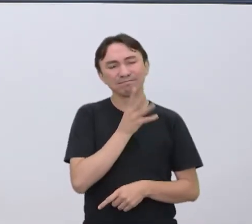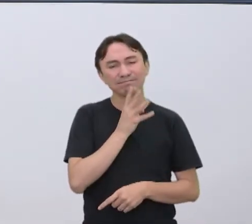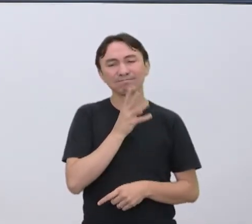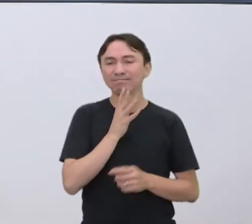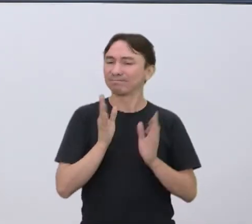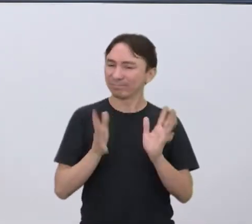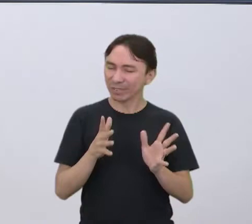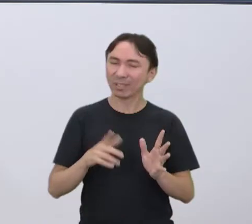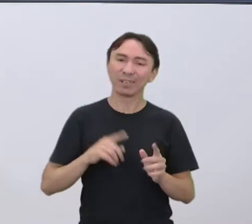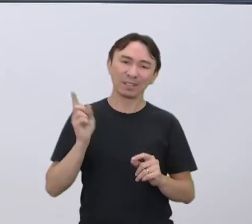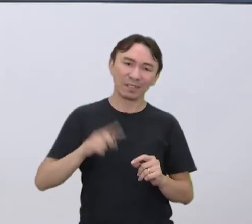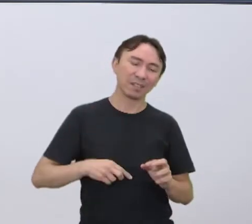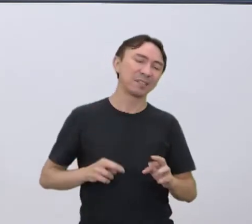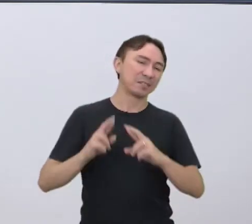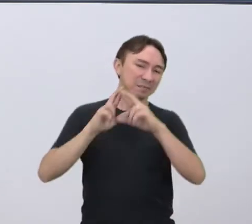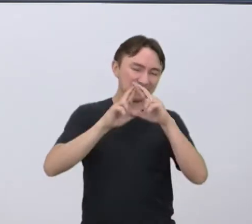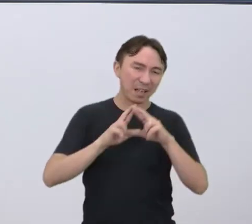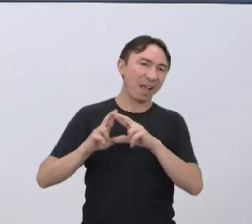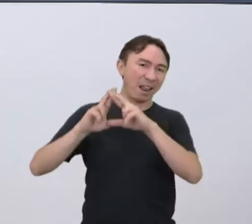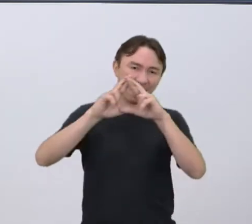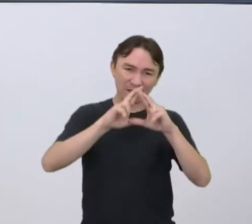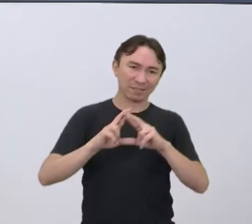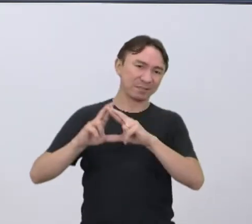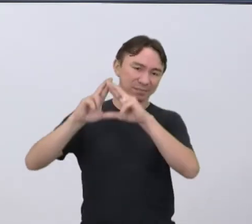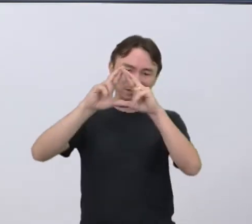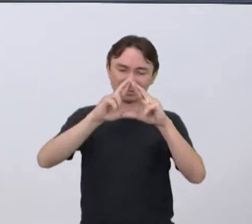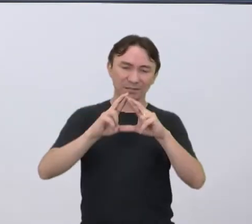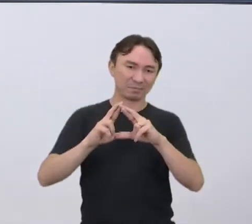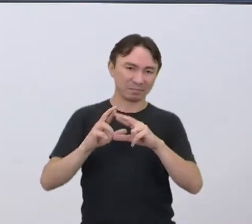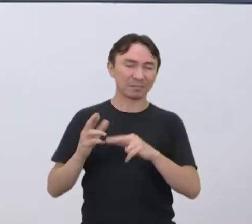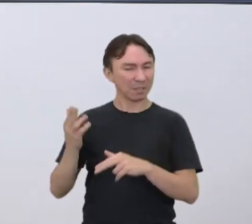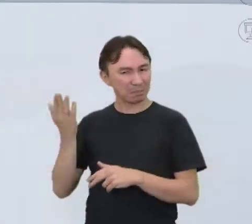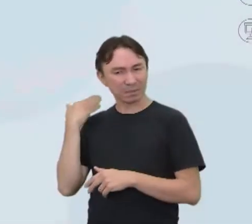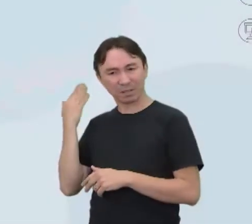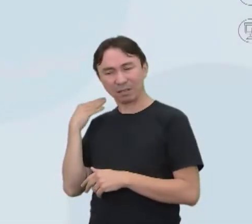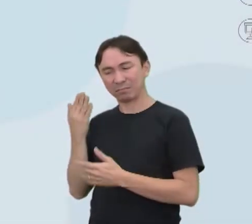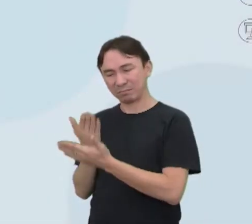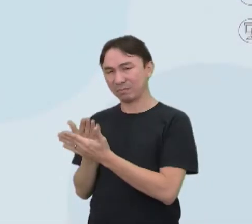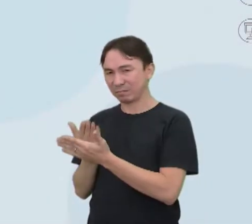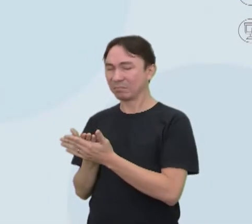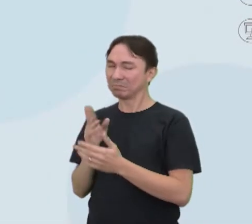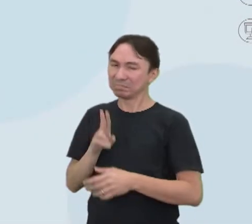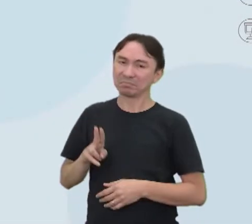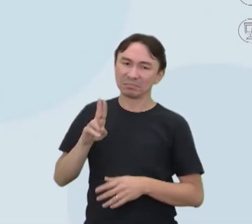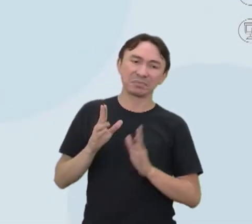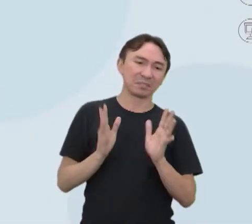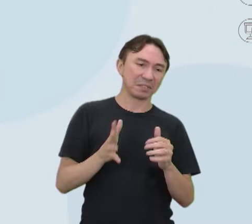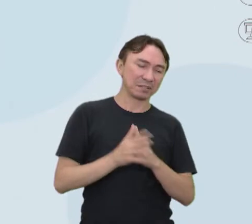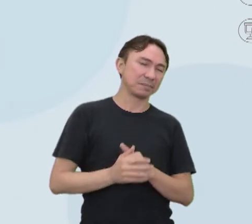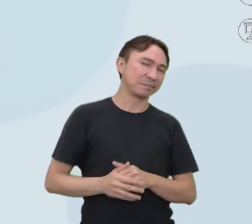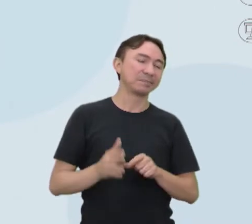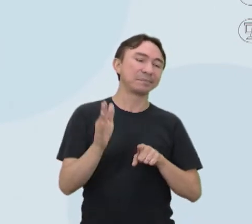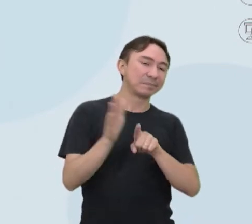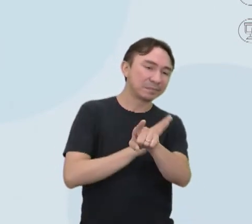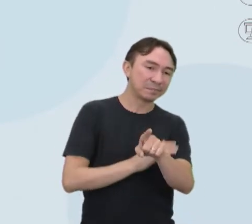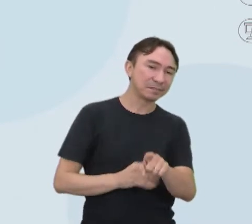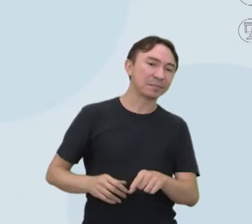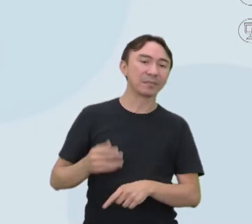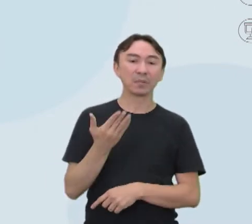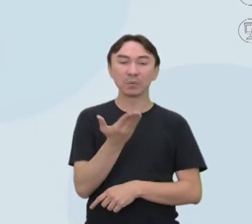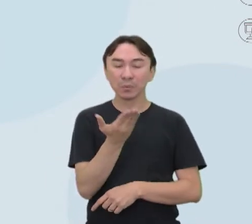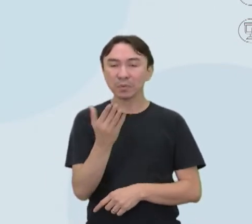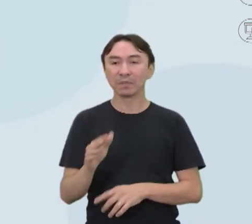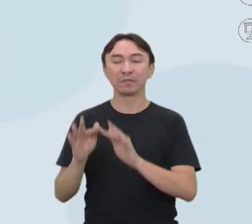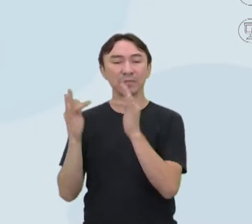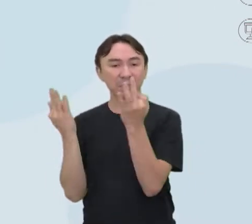da reciclagem do lixo, a pesquisa específica. Você já usou em outras aulas, né? Exatamente, tá ok? Então, a pergunta, sua família é composta por quantas pessoas, inclusive